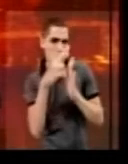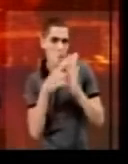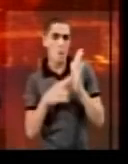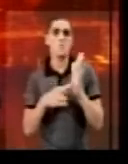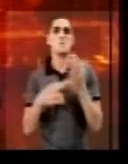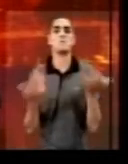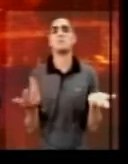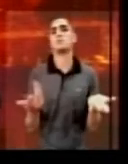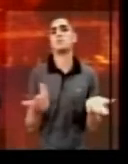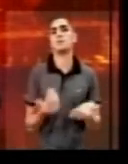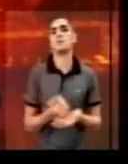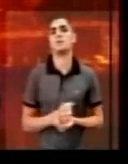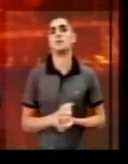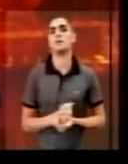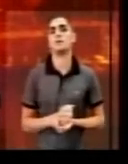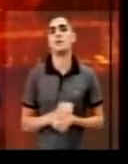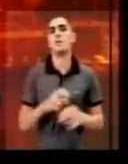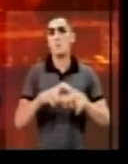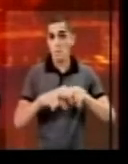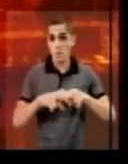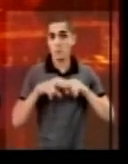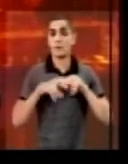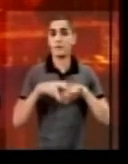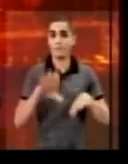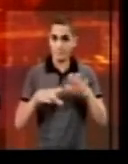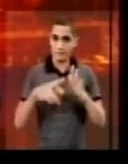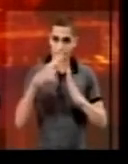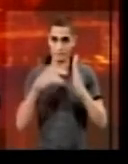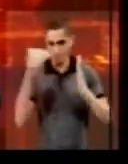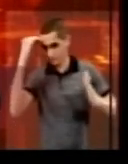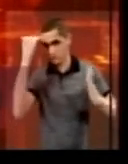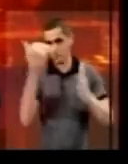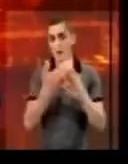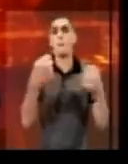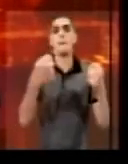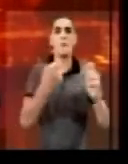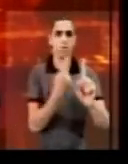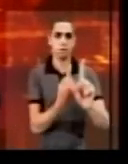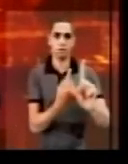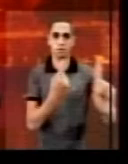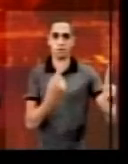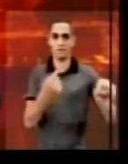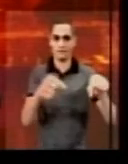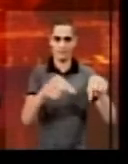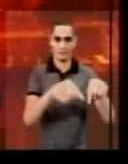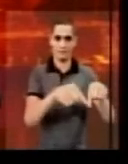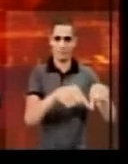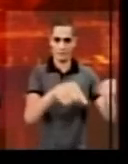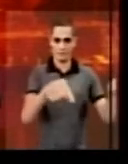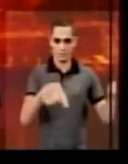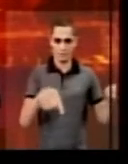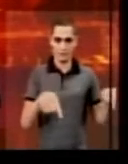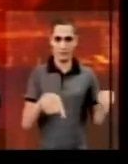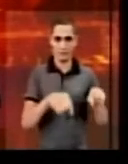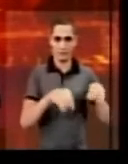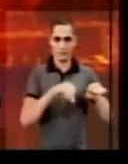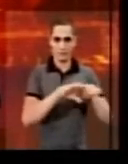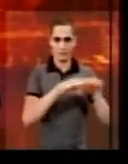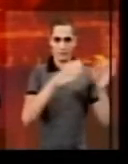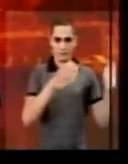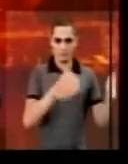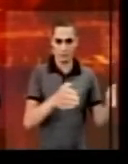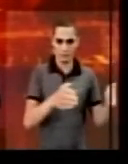isso que nas determinações tem que ter o distanciamento de uma mesa para outra, desde